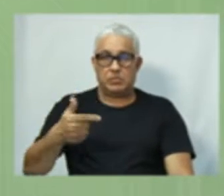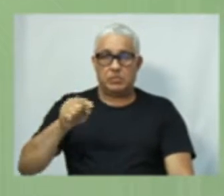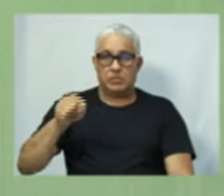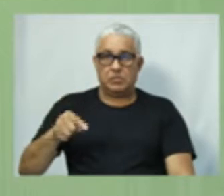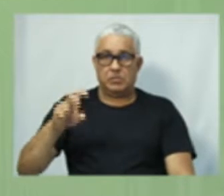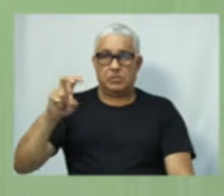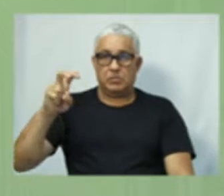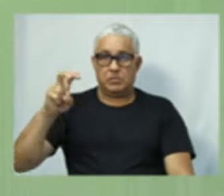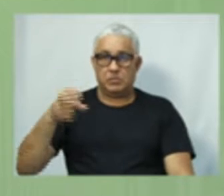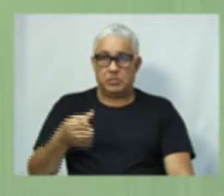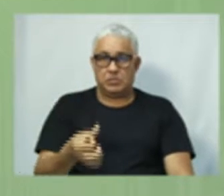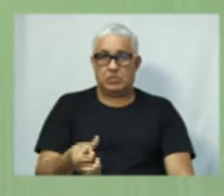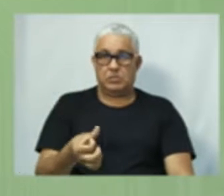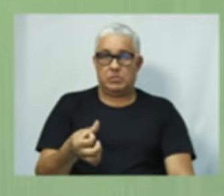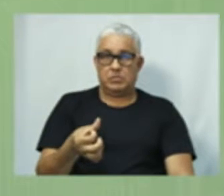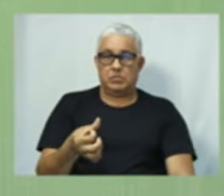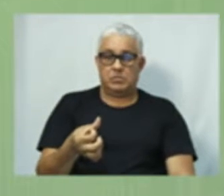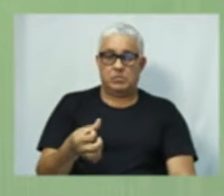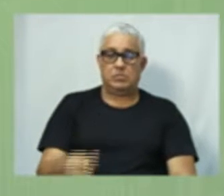1,08%.